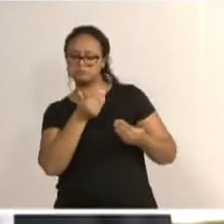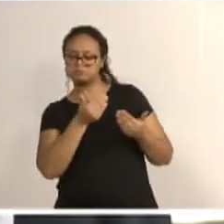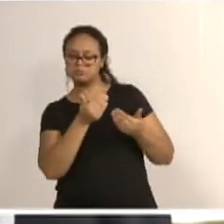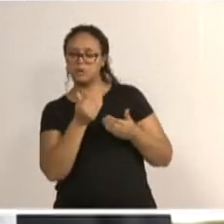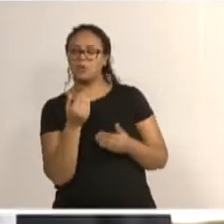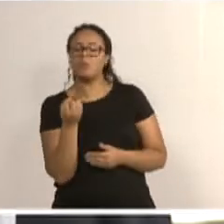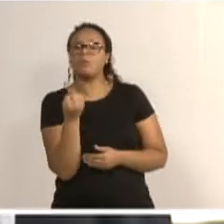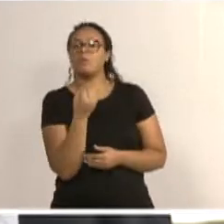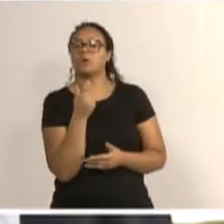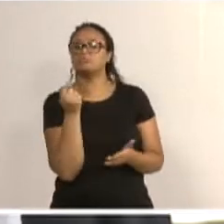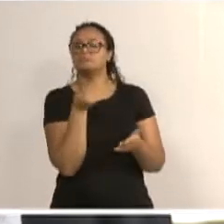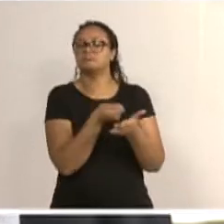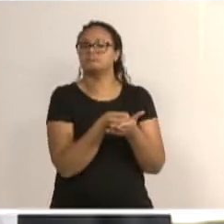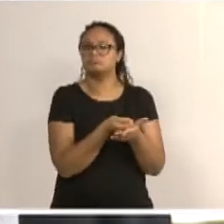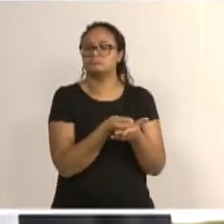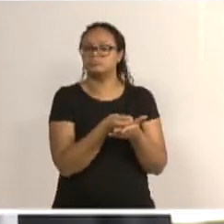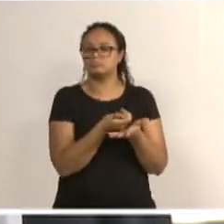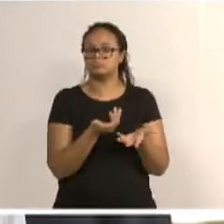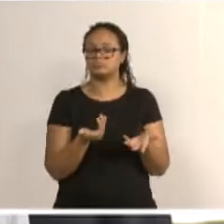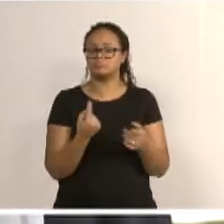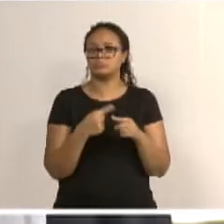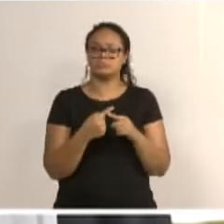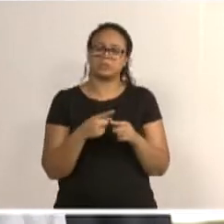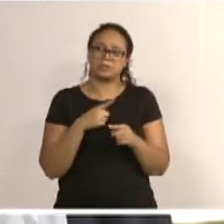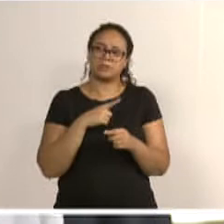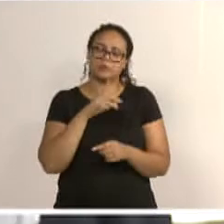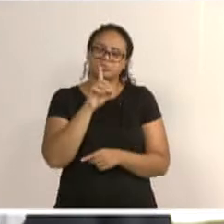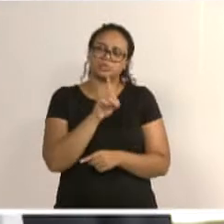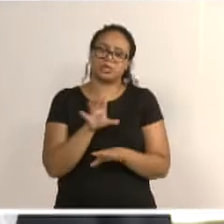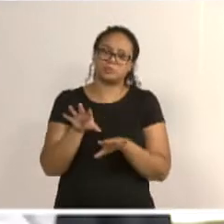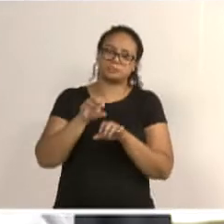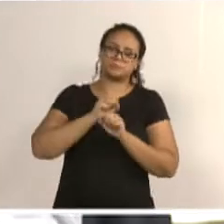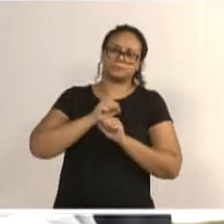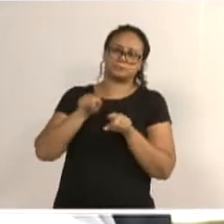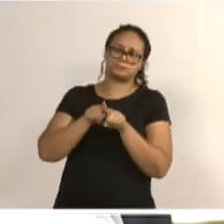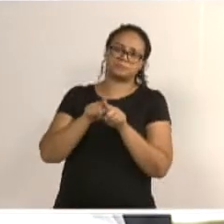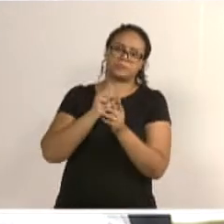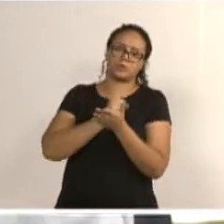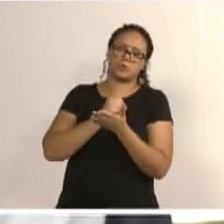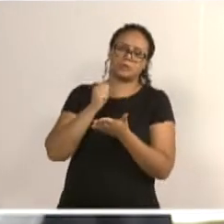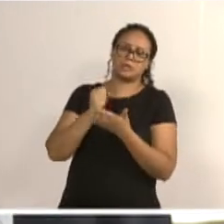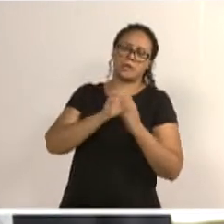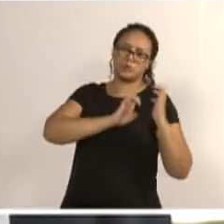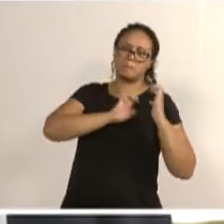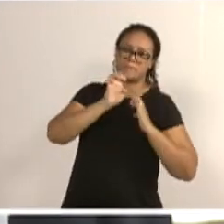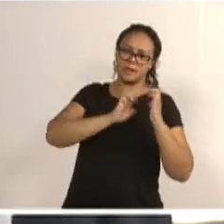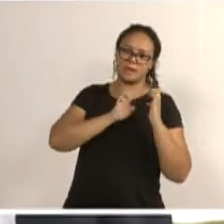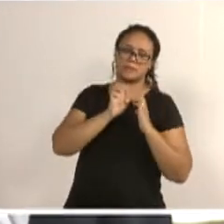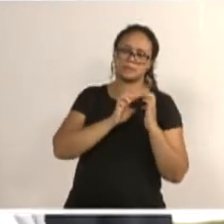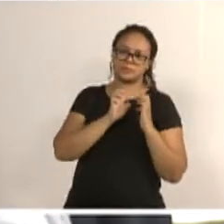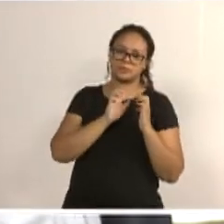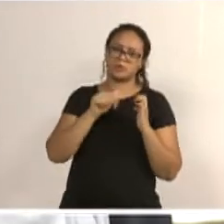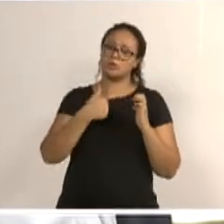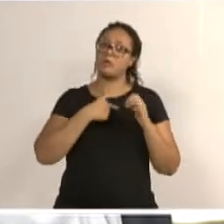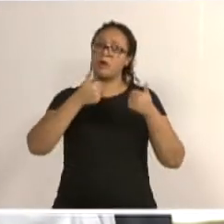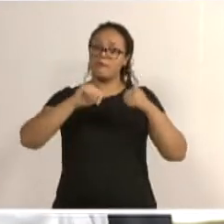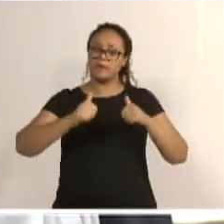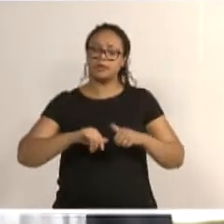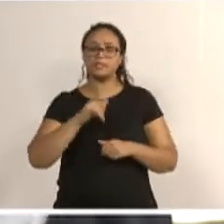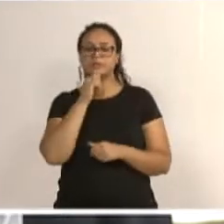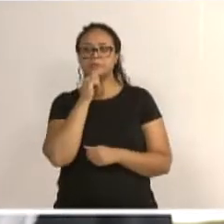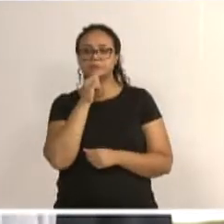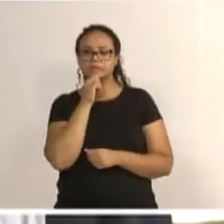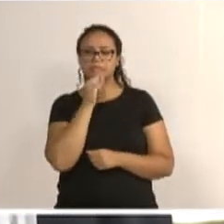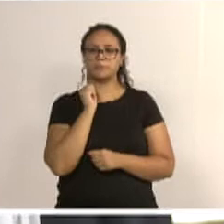direito via contrato, que é a remuneração do capital que ela tem o direito de contrato. Vou me estender um pouquinho mais na resposta. Digamos que